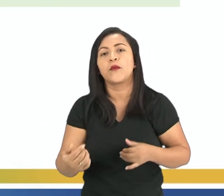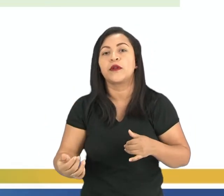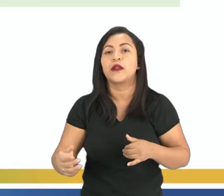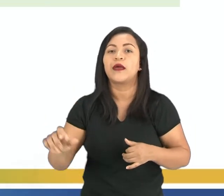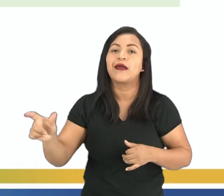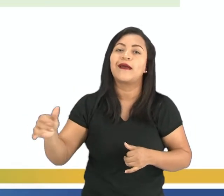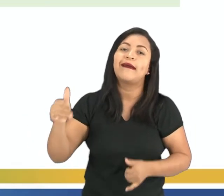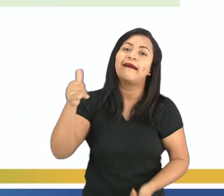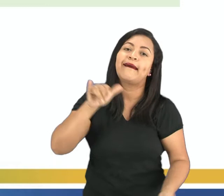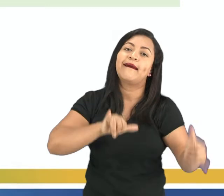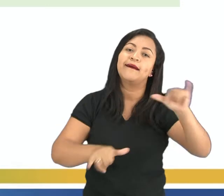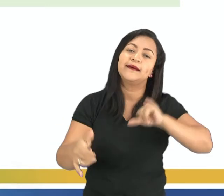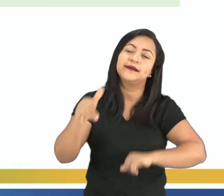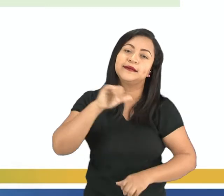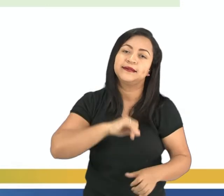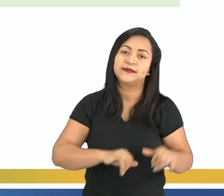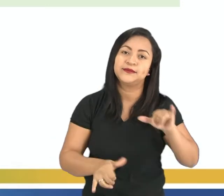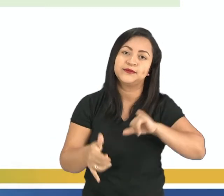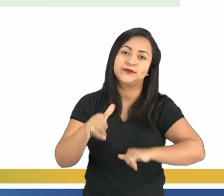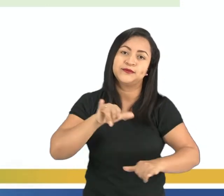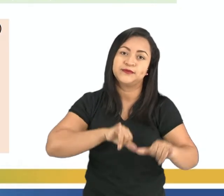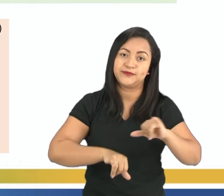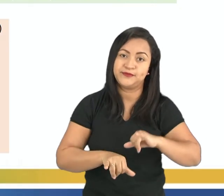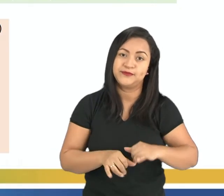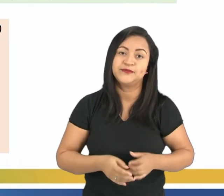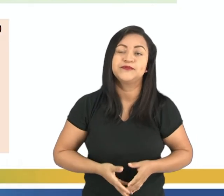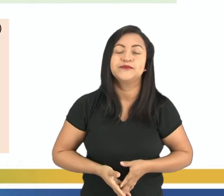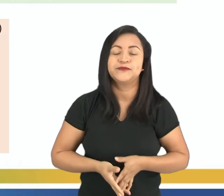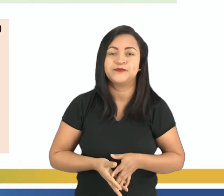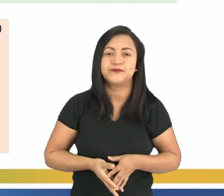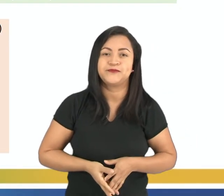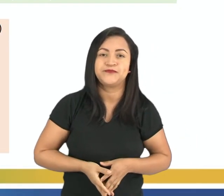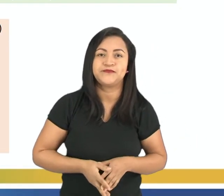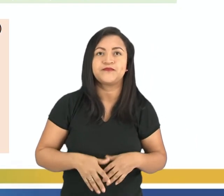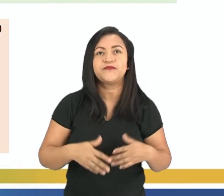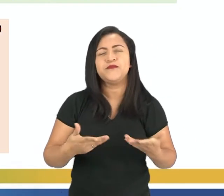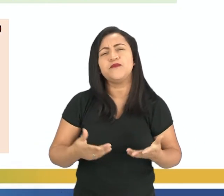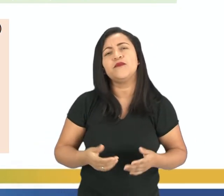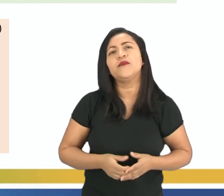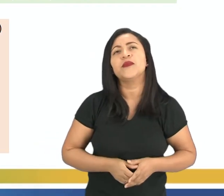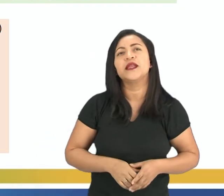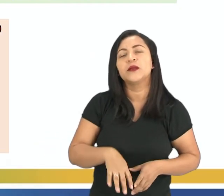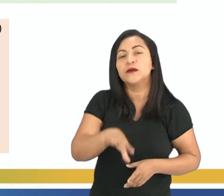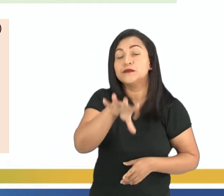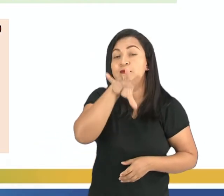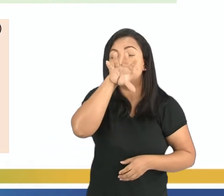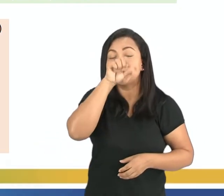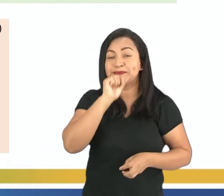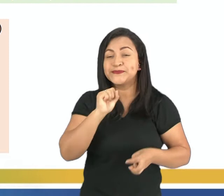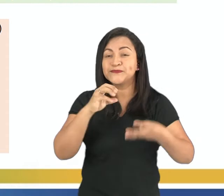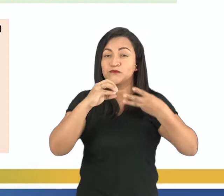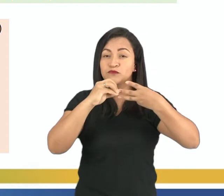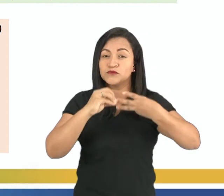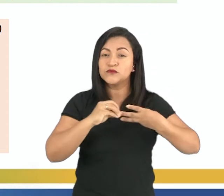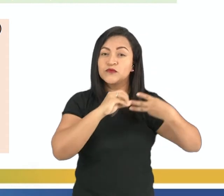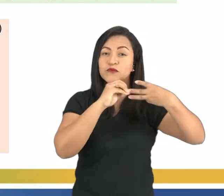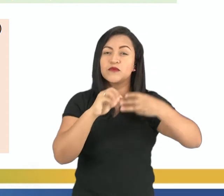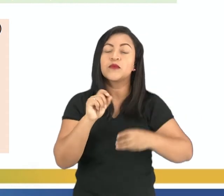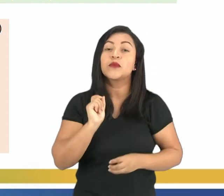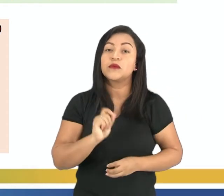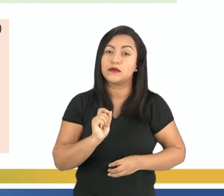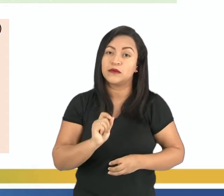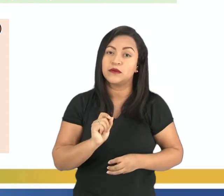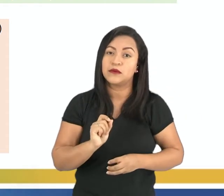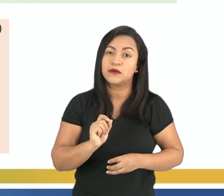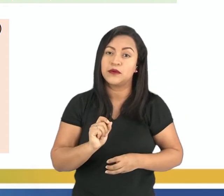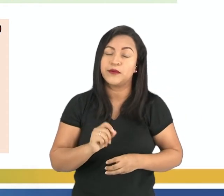a respiração celular, que eu vou apresentar para vocês agora. Então, o que é a respiração celular? A respiração celular, ela